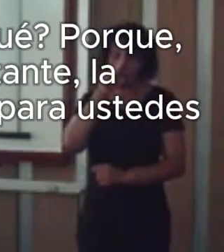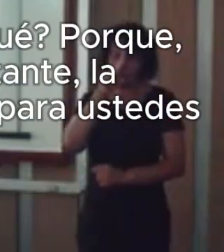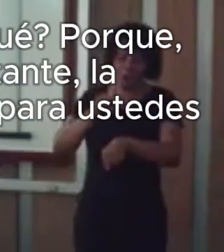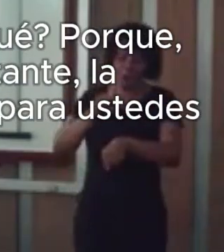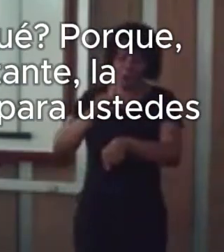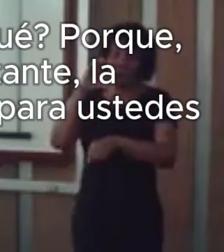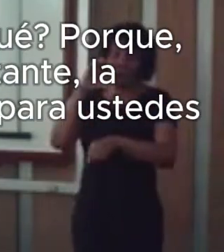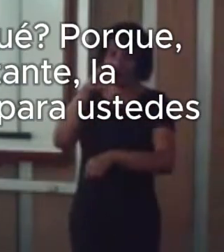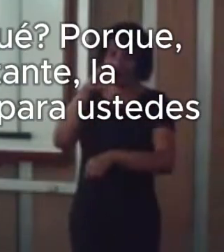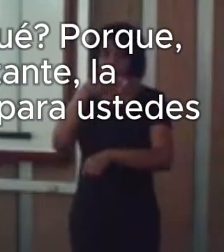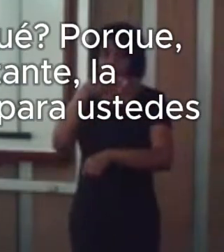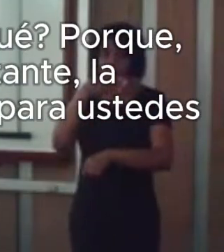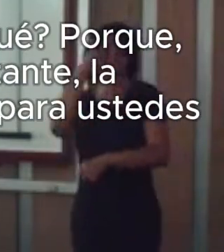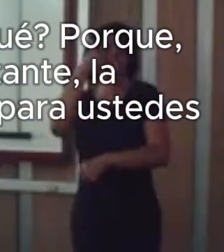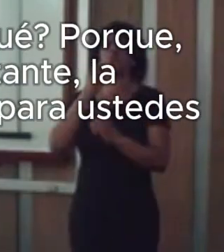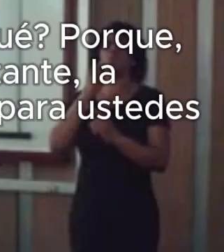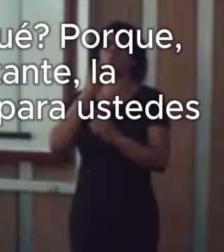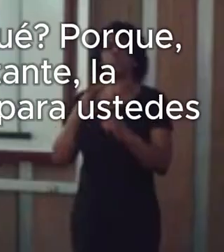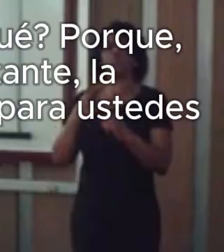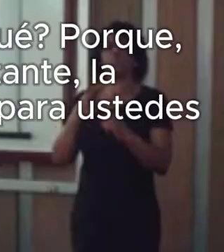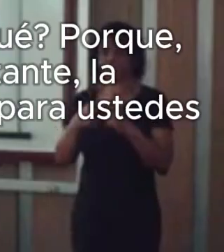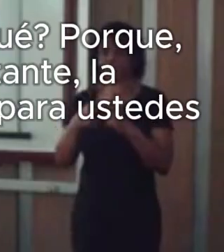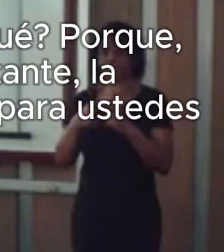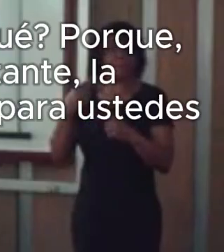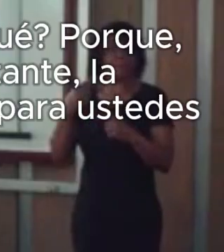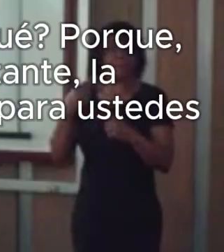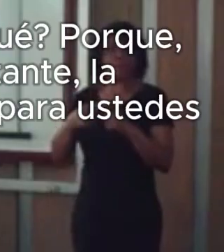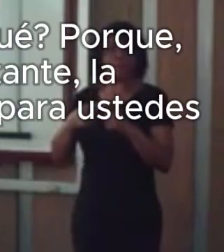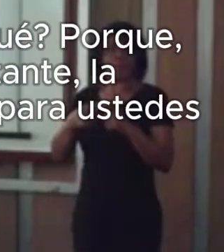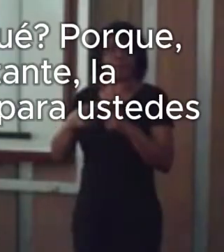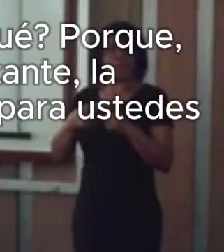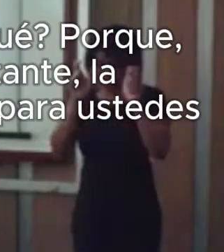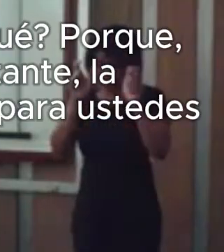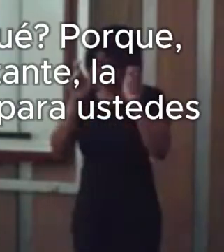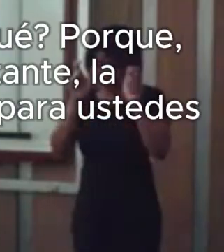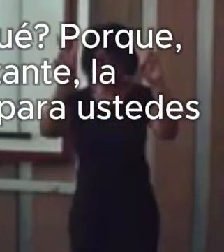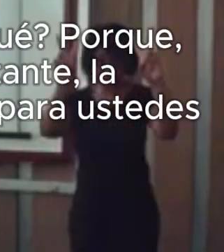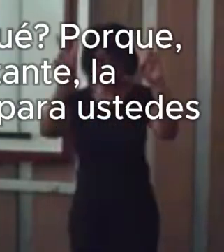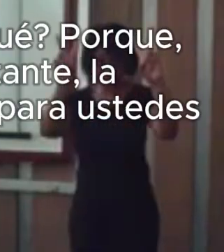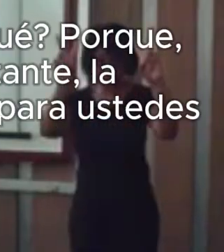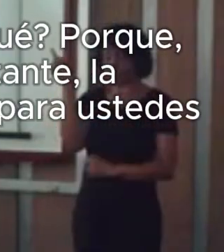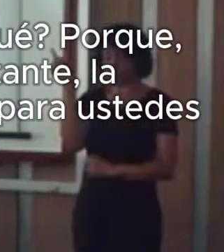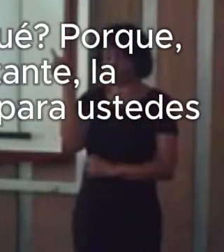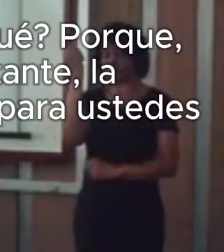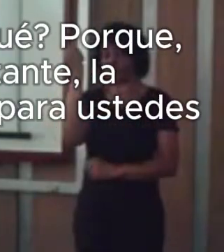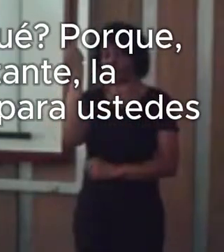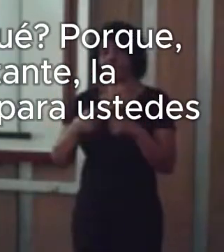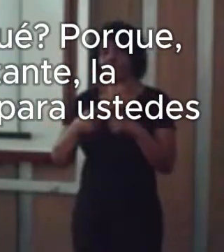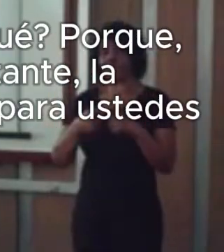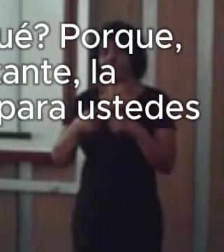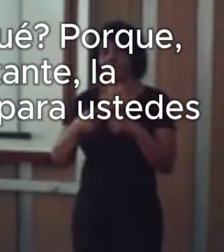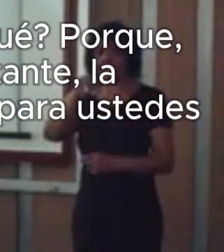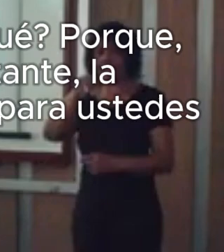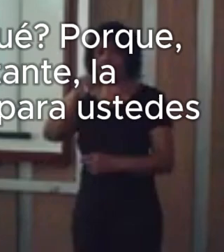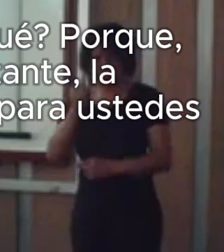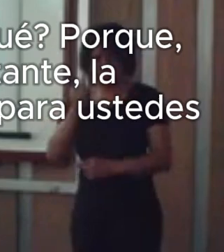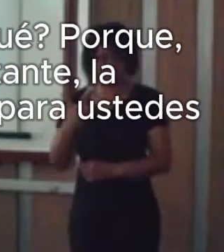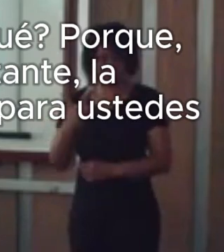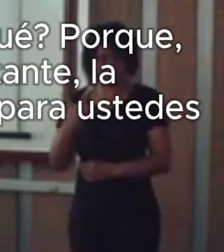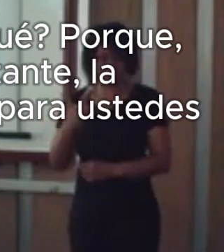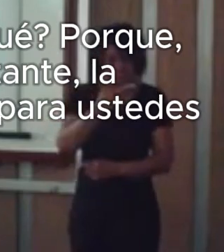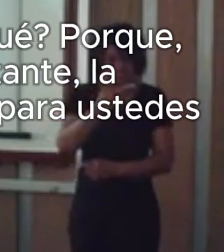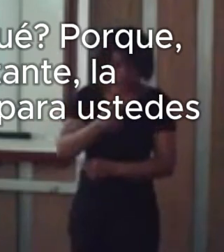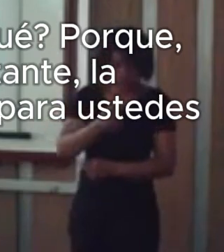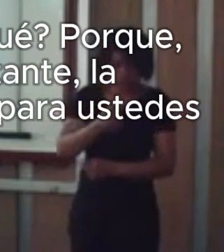mais rápido, melhor. Por quê? Porque eu não chamei atenção sobre isso, mas isso é uma coisa importante. A laminina, além de ser maravilhosa